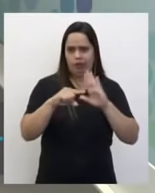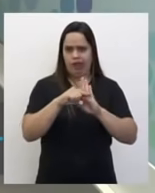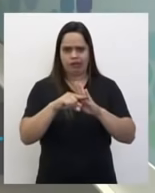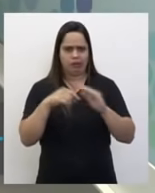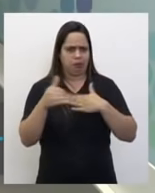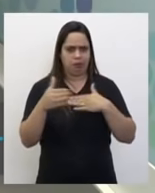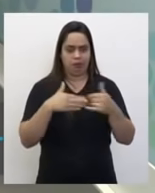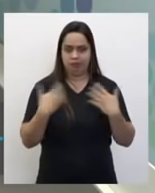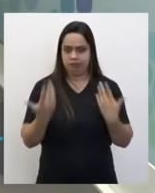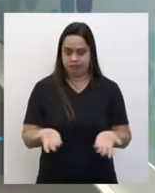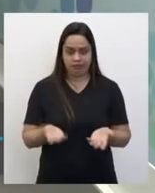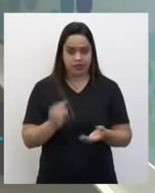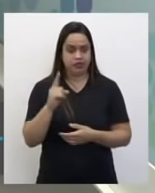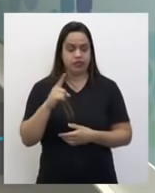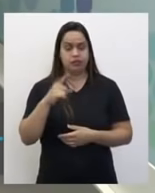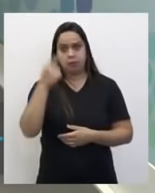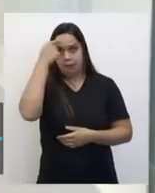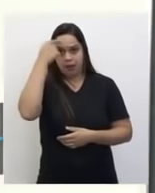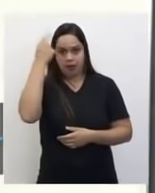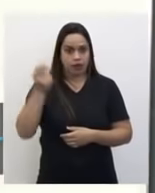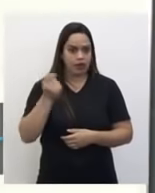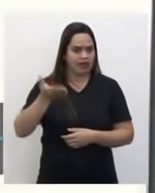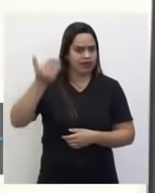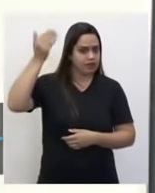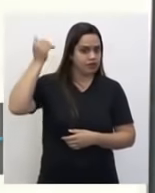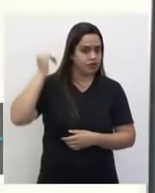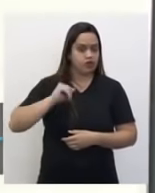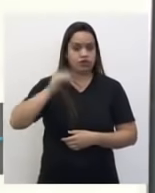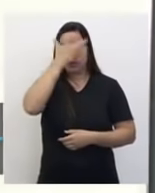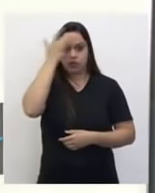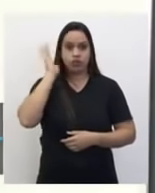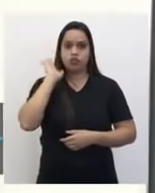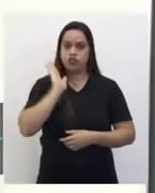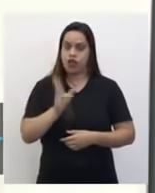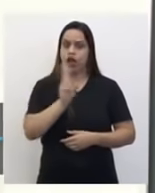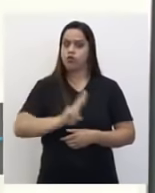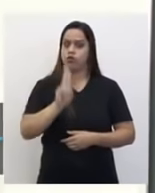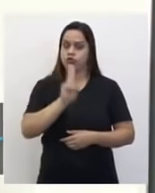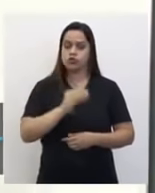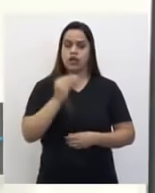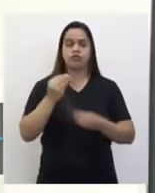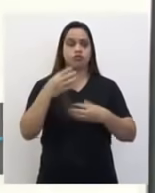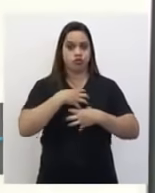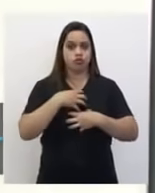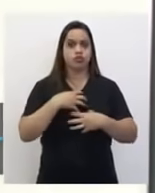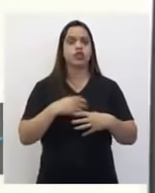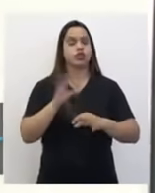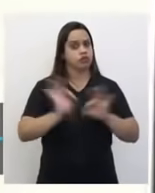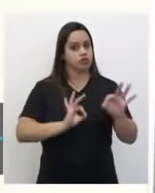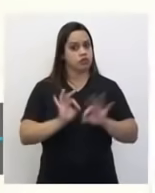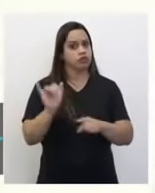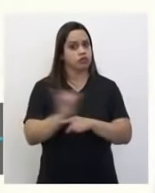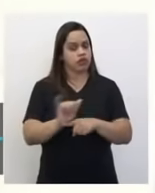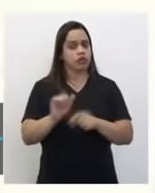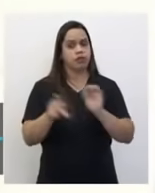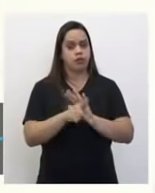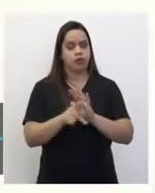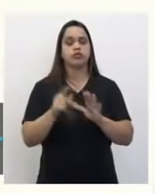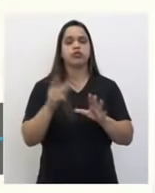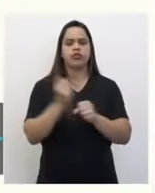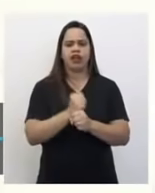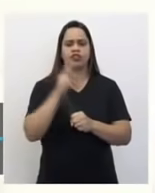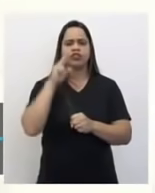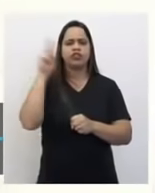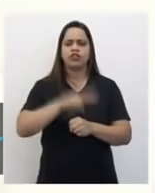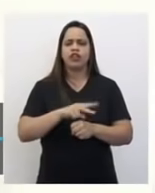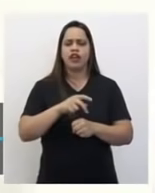né? Se a gente for pensar, antigamente as pessoas já usavam essas marcas de contagem ali em pedras, né? Eu acho que quando a gente vê filme, por